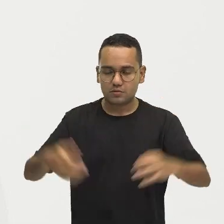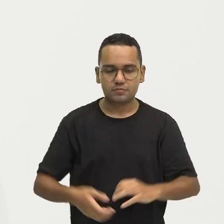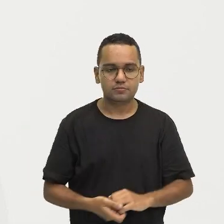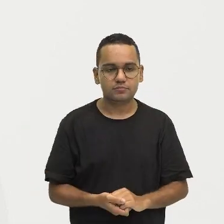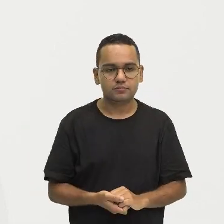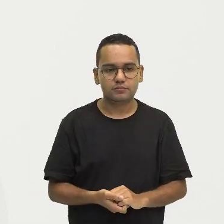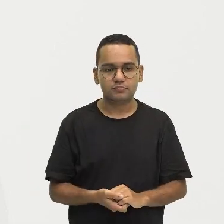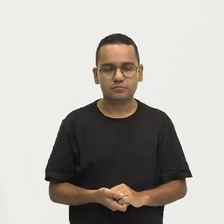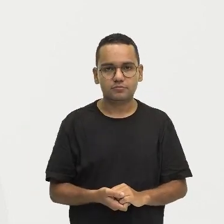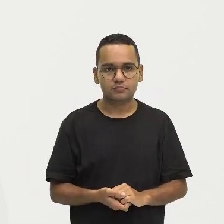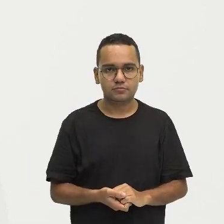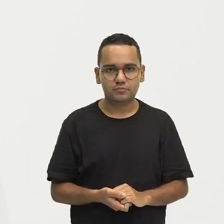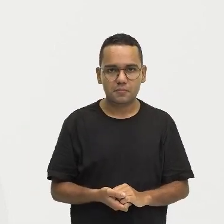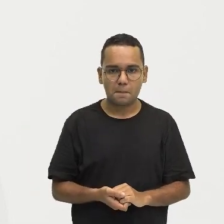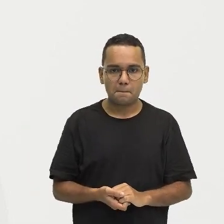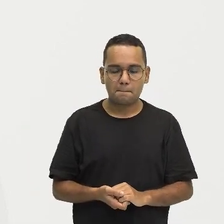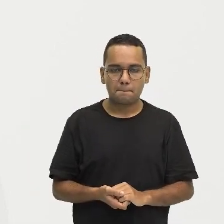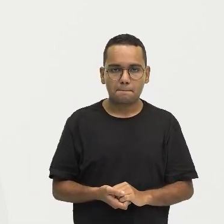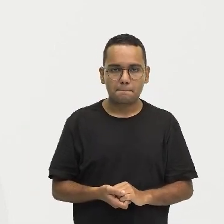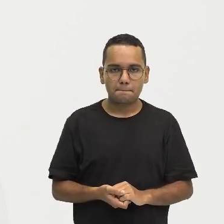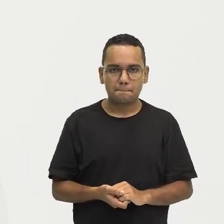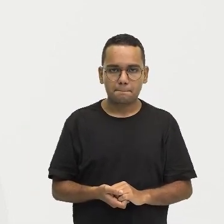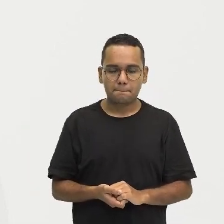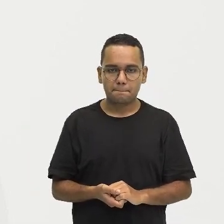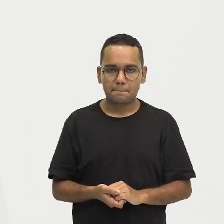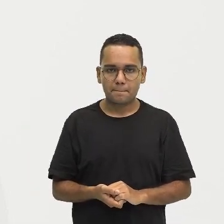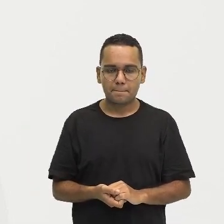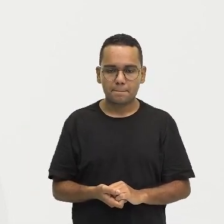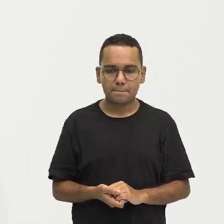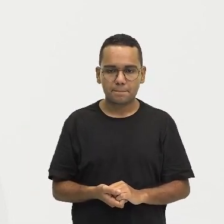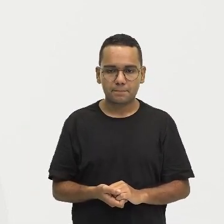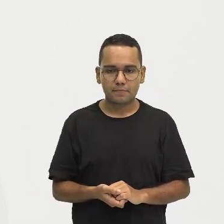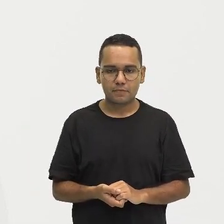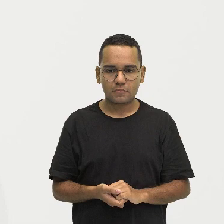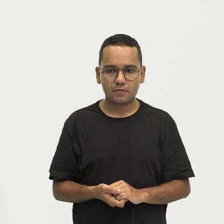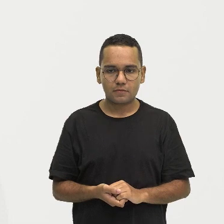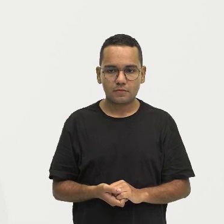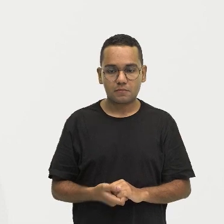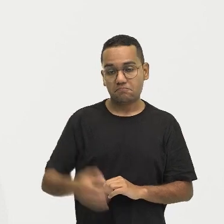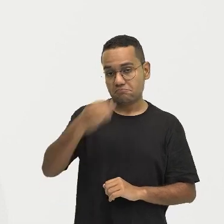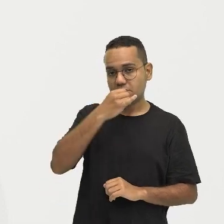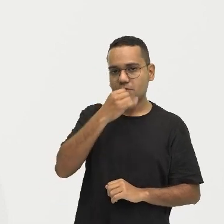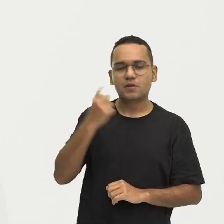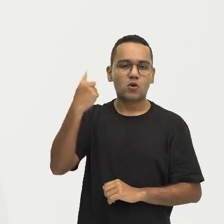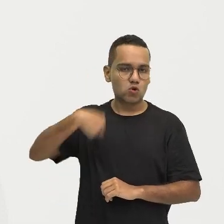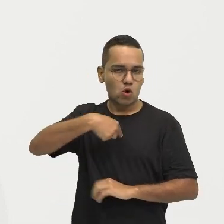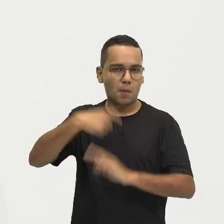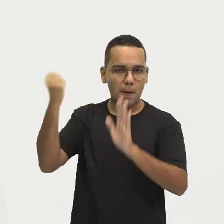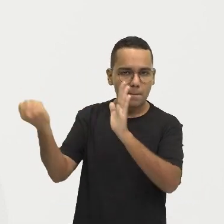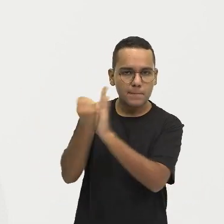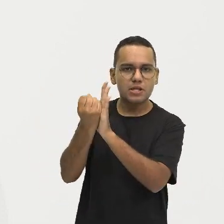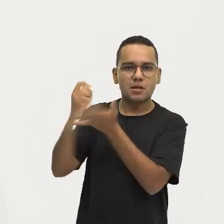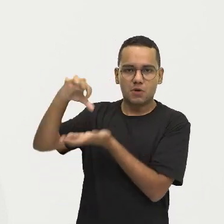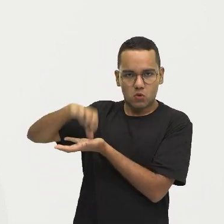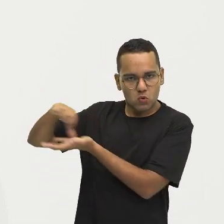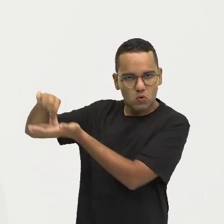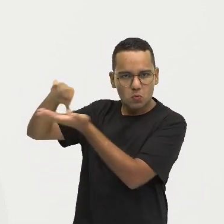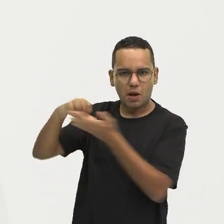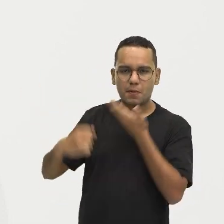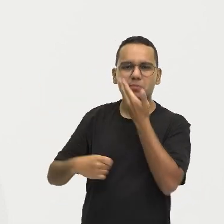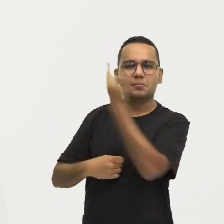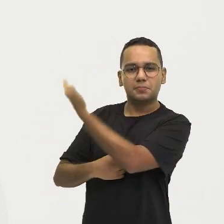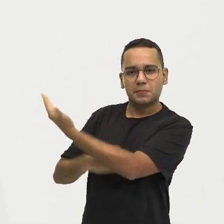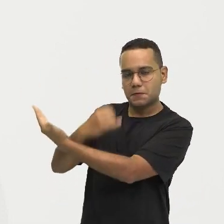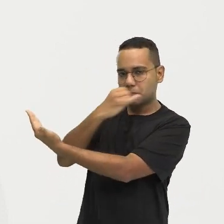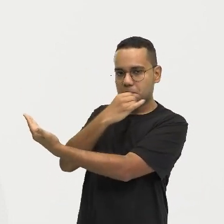consegue observar aqui a área de distribuição original do Cerrado. Então, a gente vai encontrar em